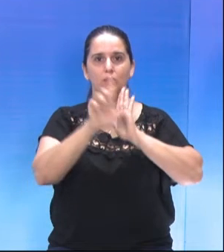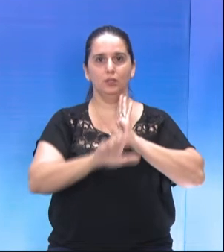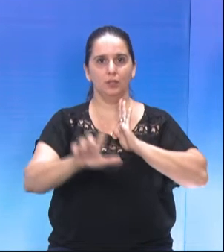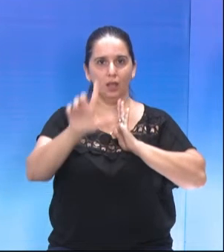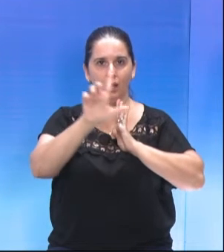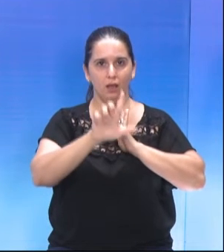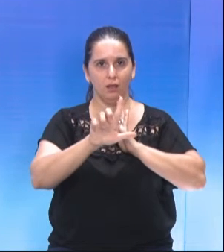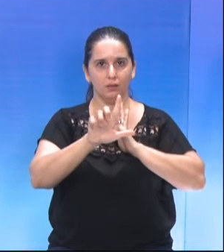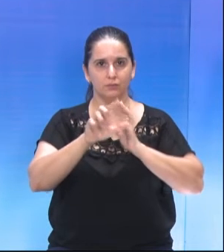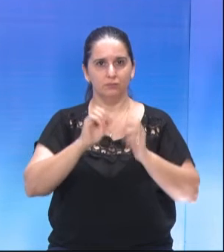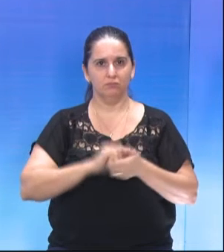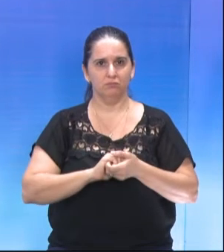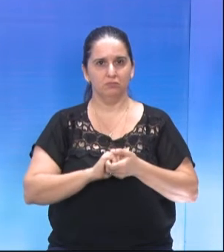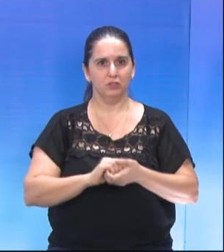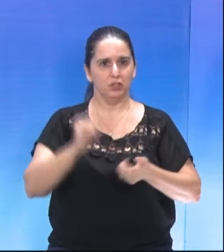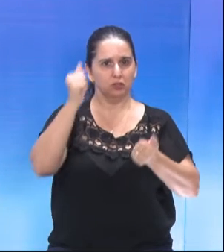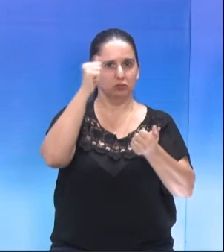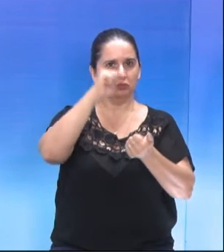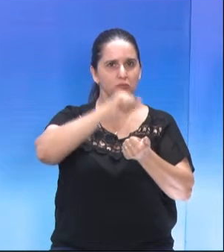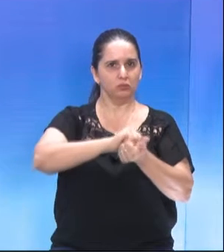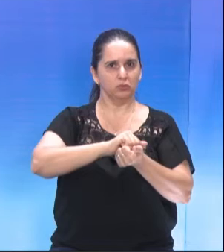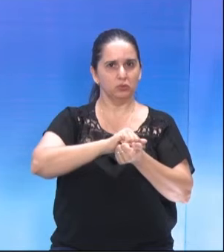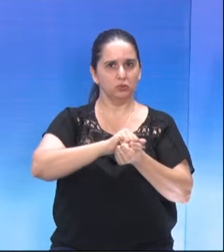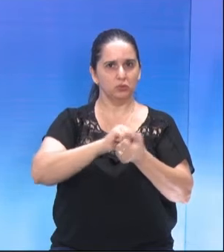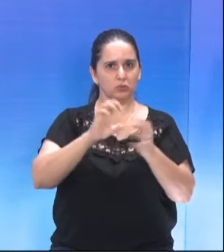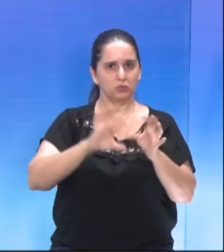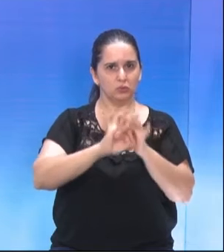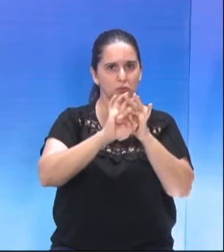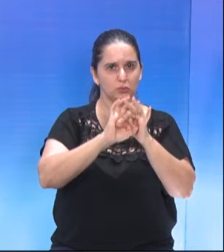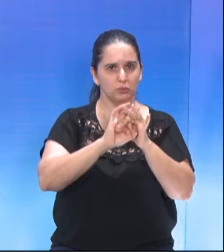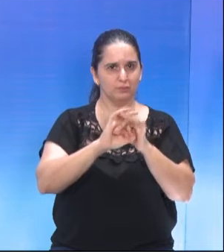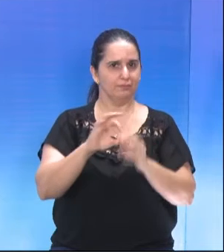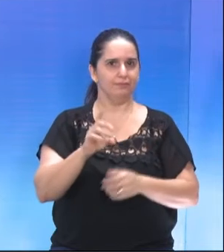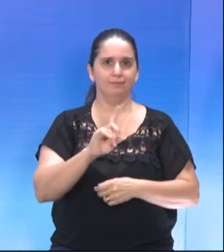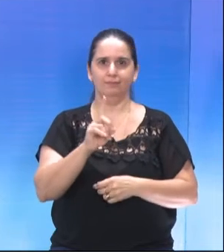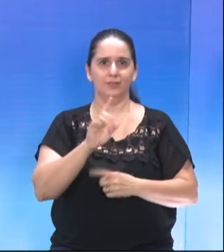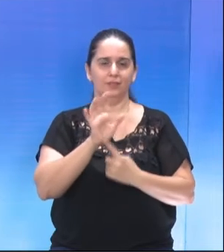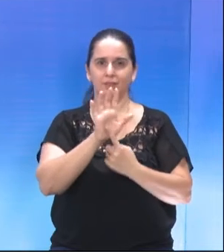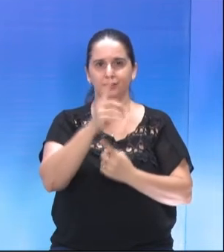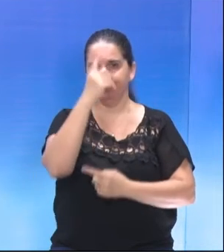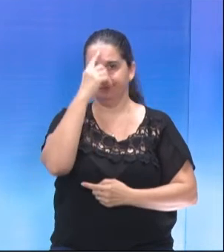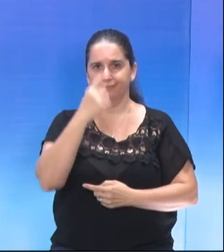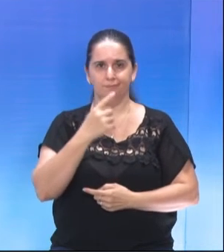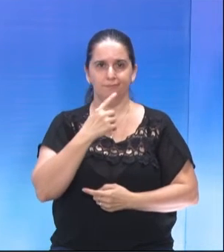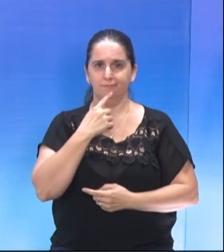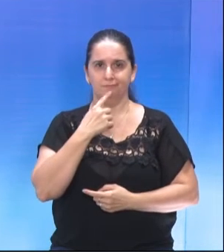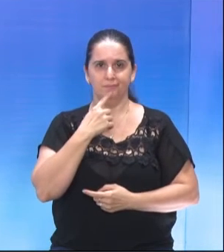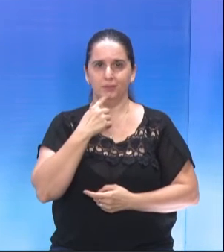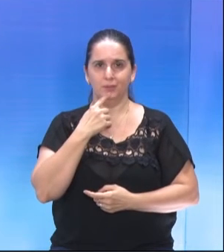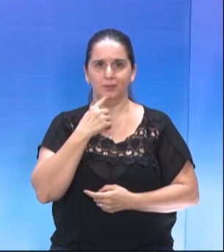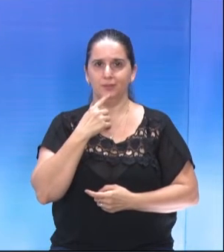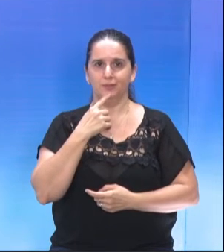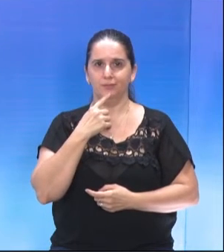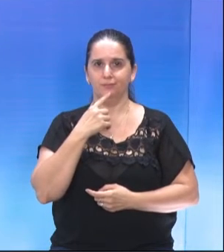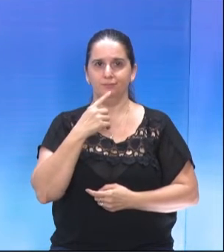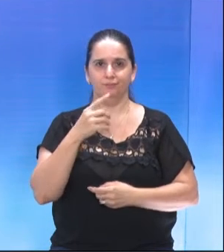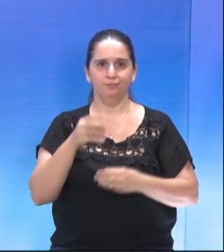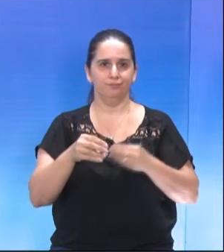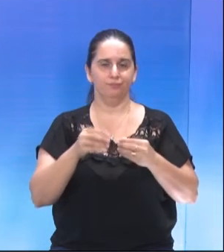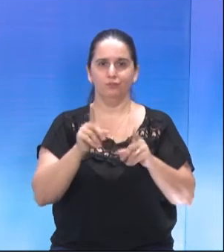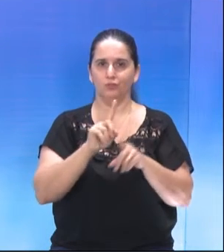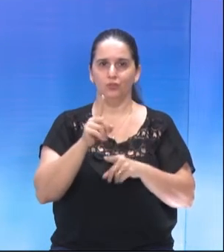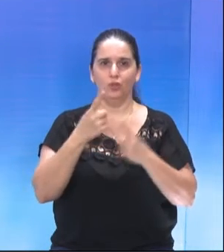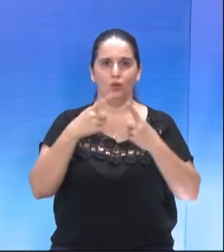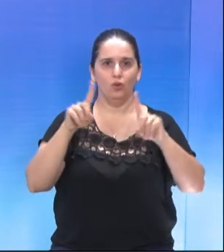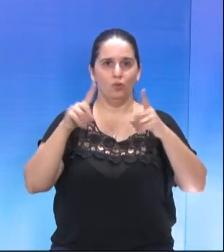literário. Sobreposição entre música e texto literário, a imagem também não nos mostra essa questão, se realmente